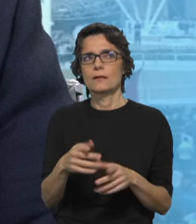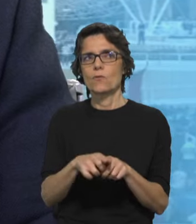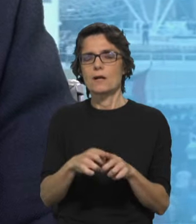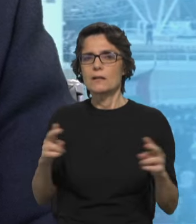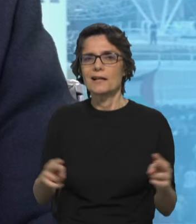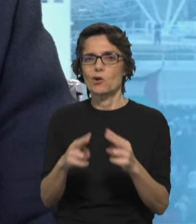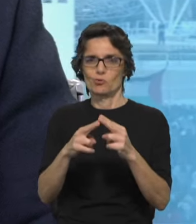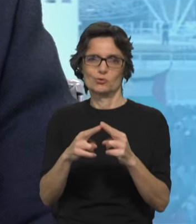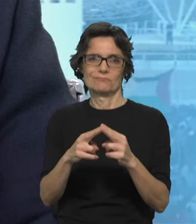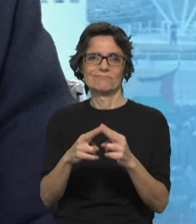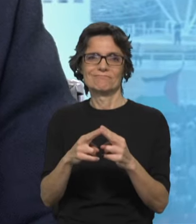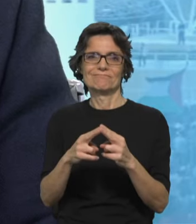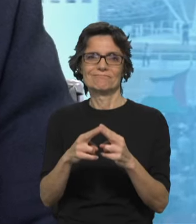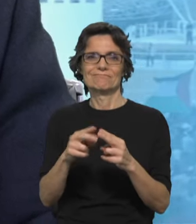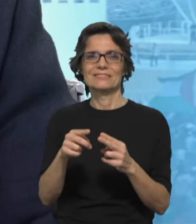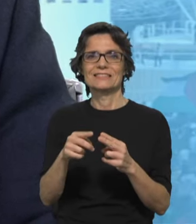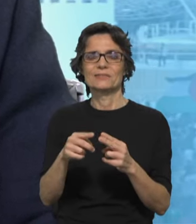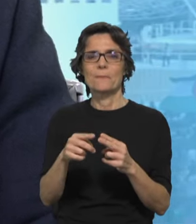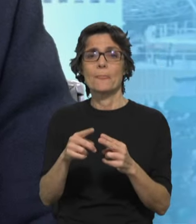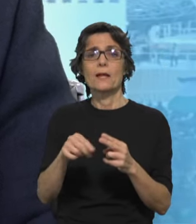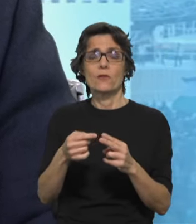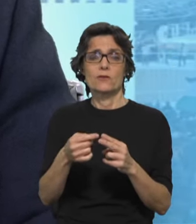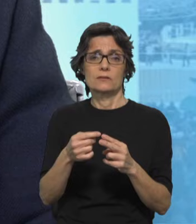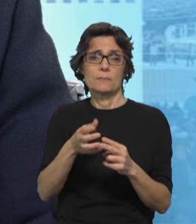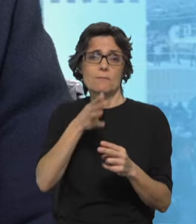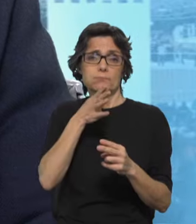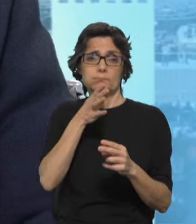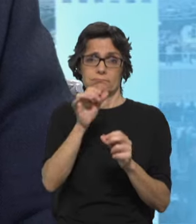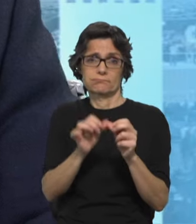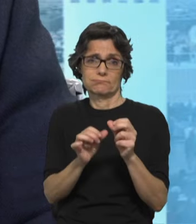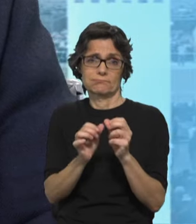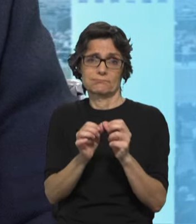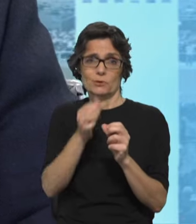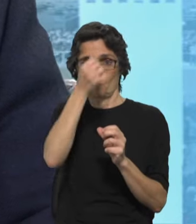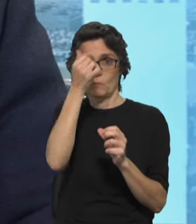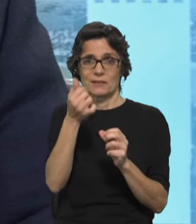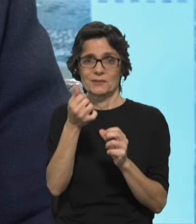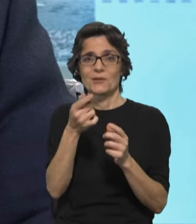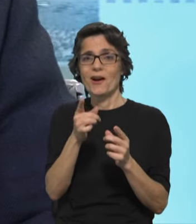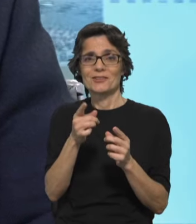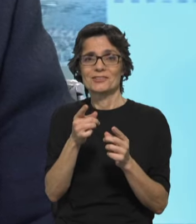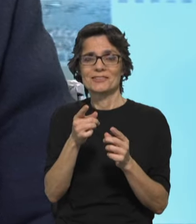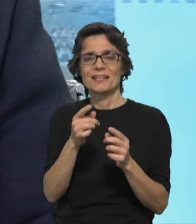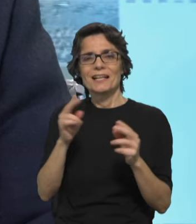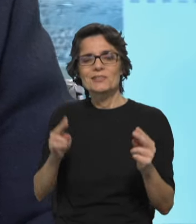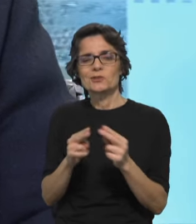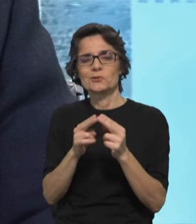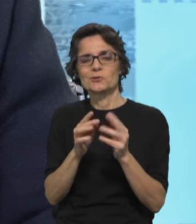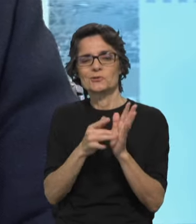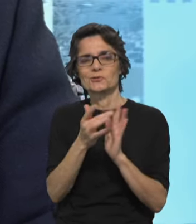E, sobretudo, temos acompanhado na liturgia os encontros com Jesus ressuscitado.